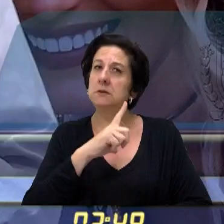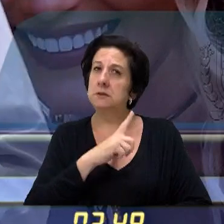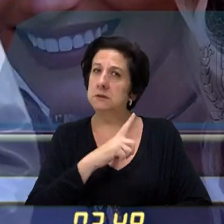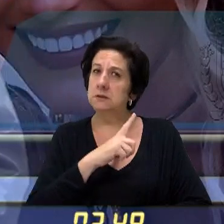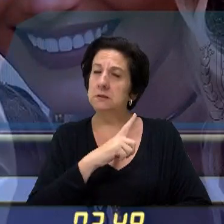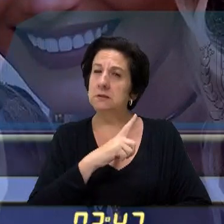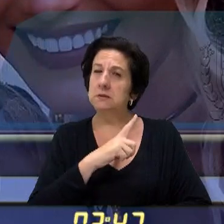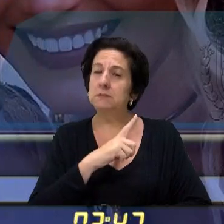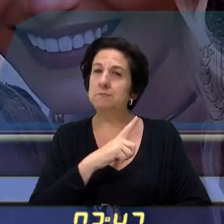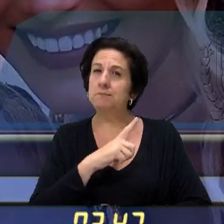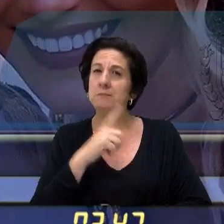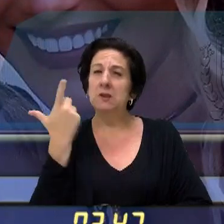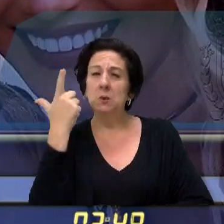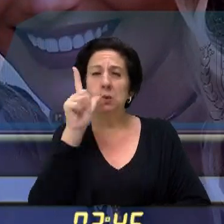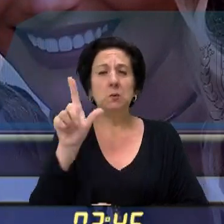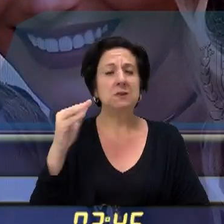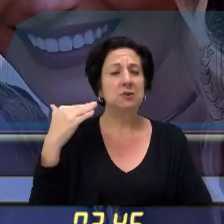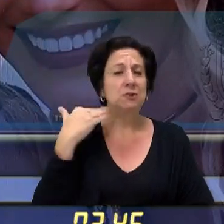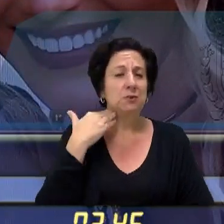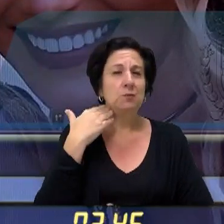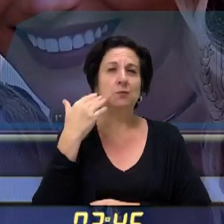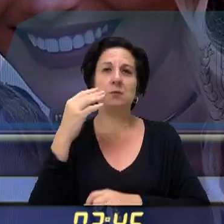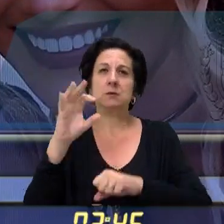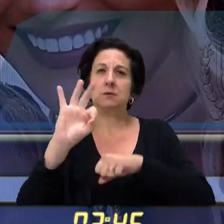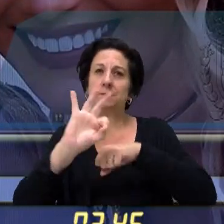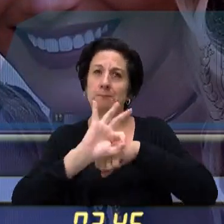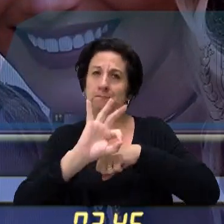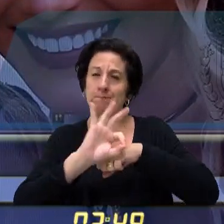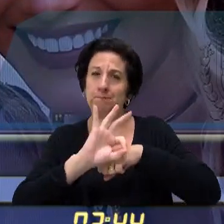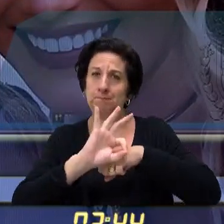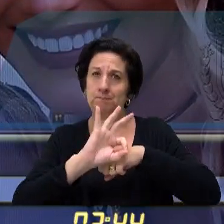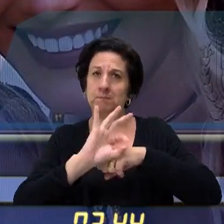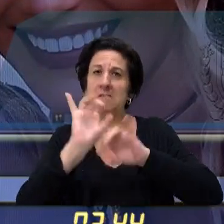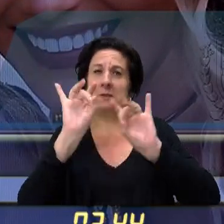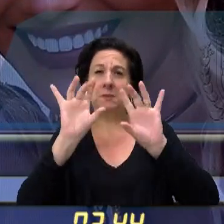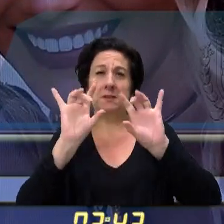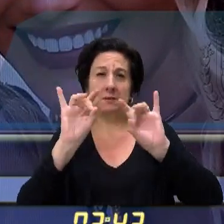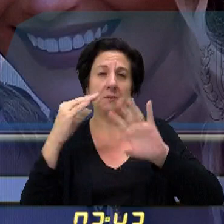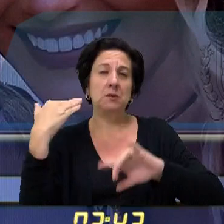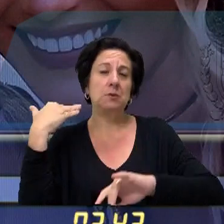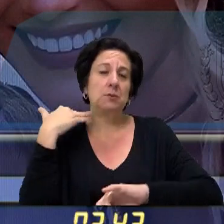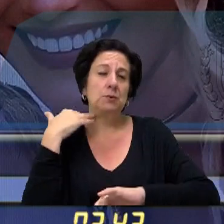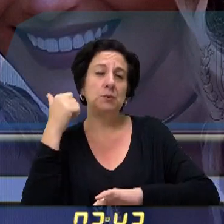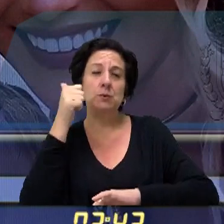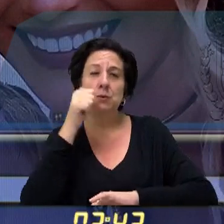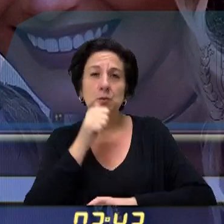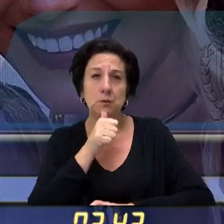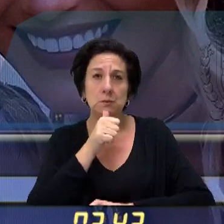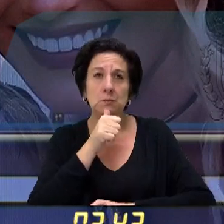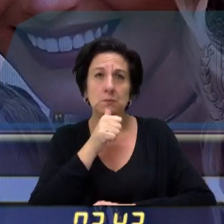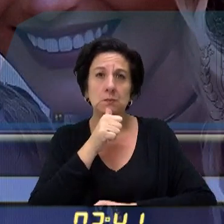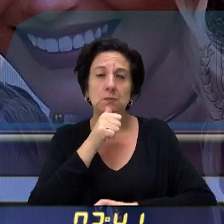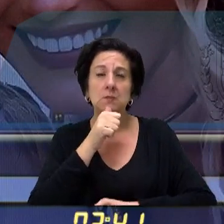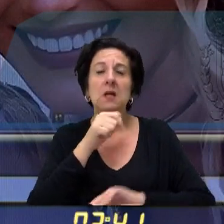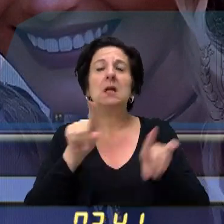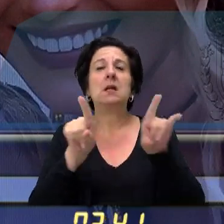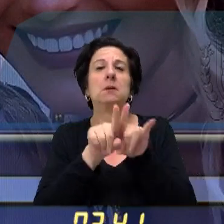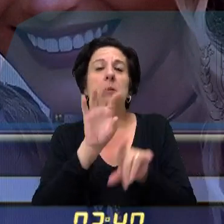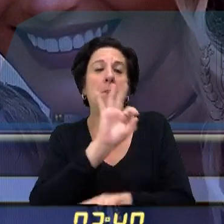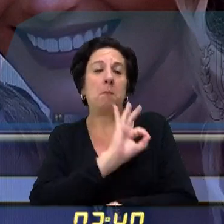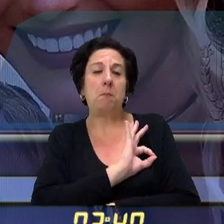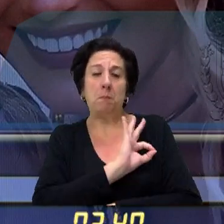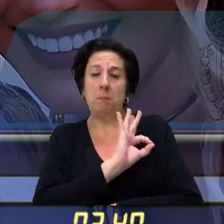da chave, senhores juízes de direito, e especialmente senhoras juízes de direito, e senhores da